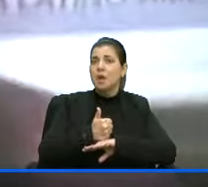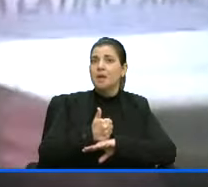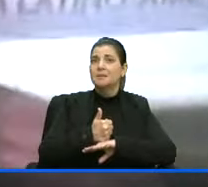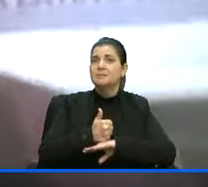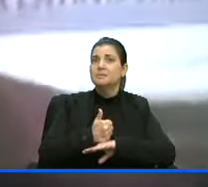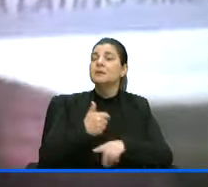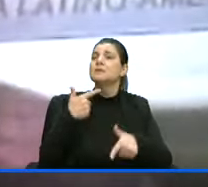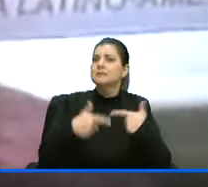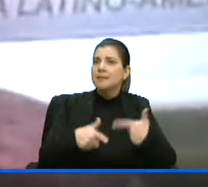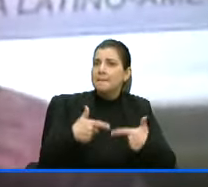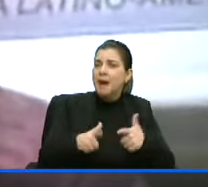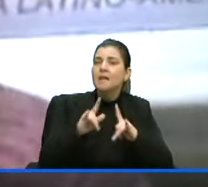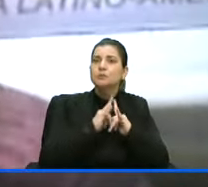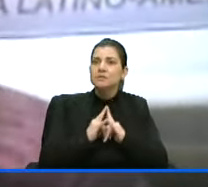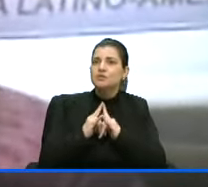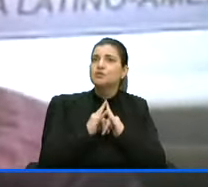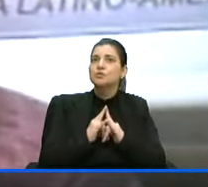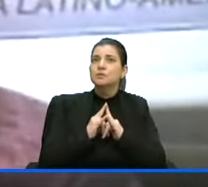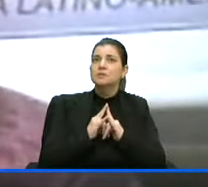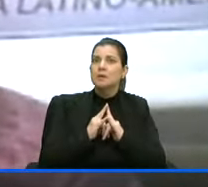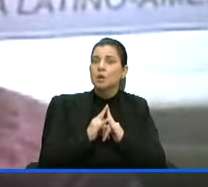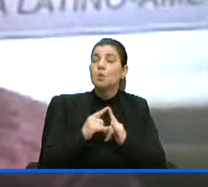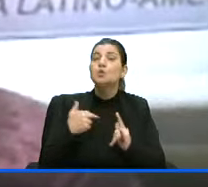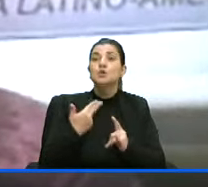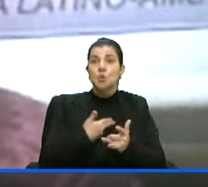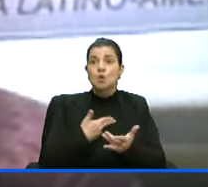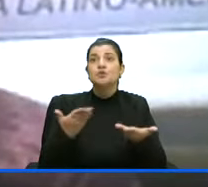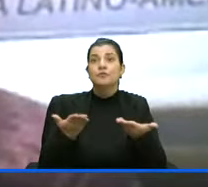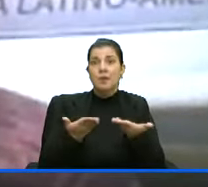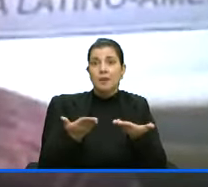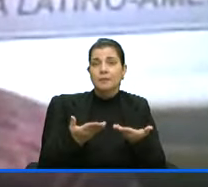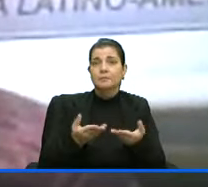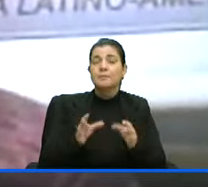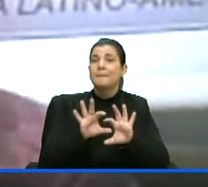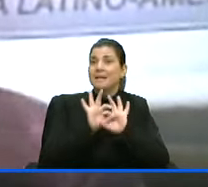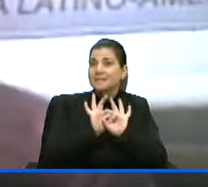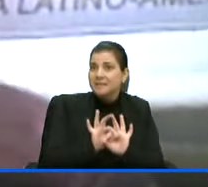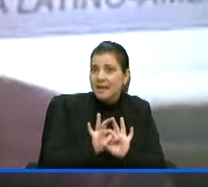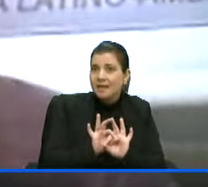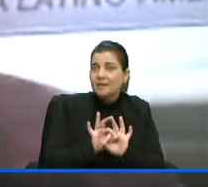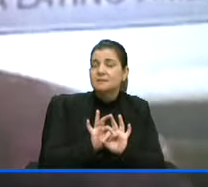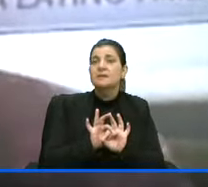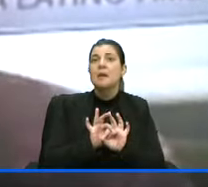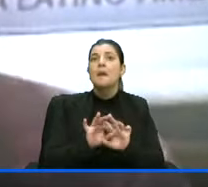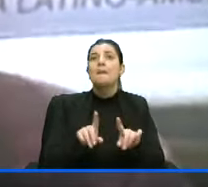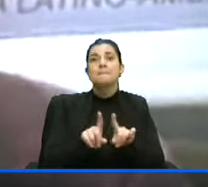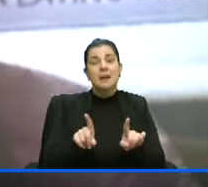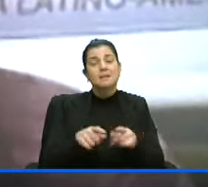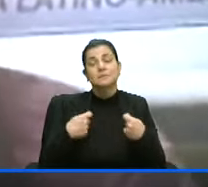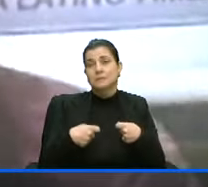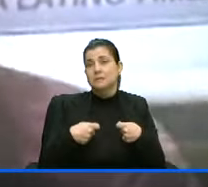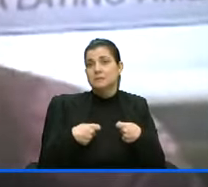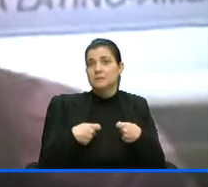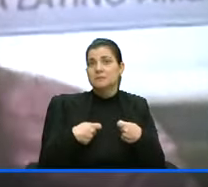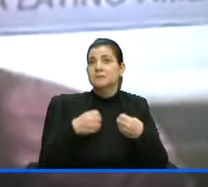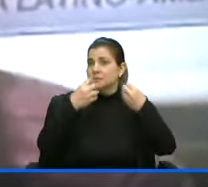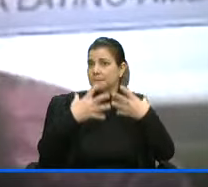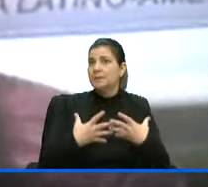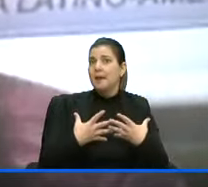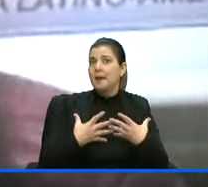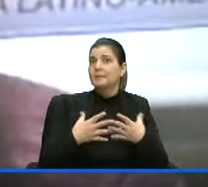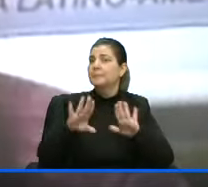atuantes nessas instituições, e a gente fala hoje parceirizada também, não gosto muito, né, mas a gente tem que falar em virtude do